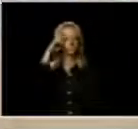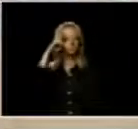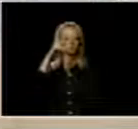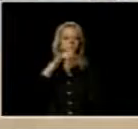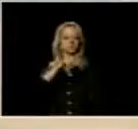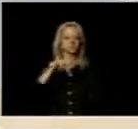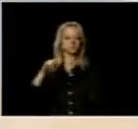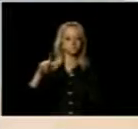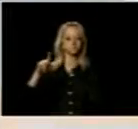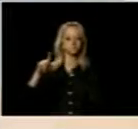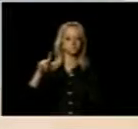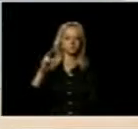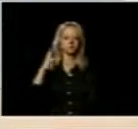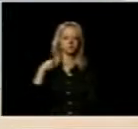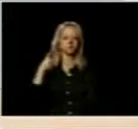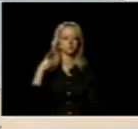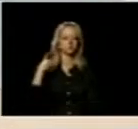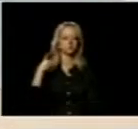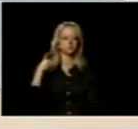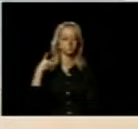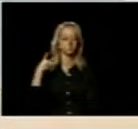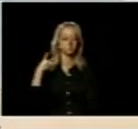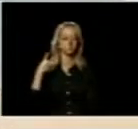mesa, nobres pares,